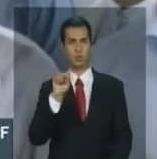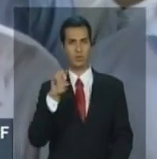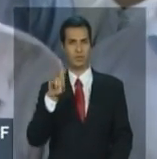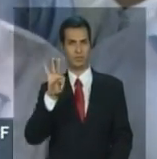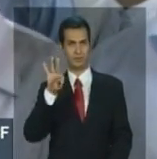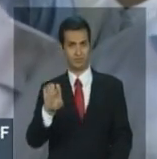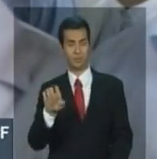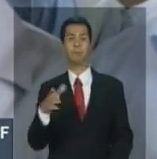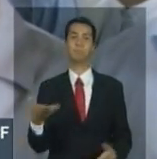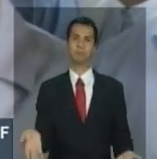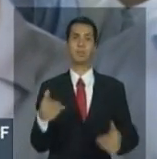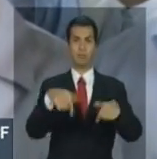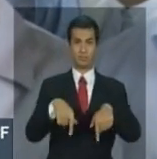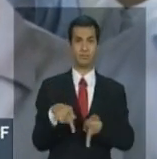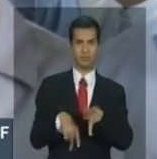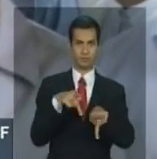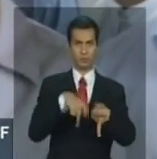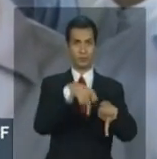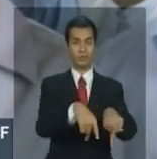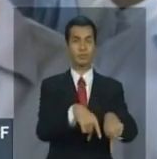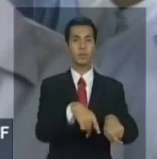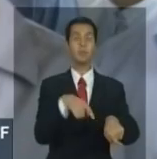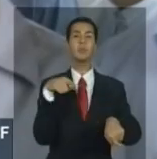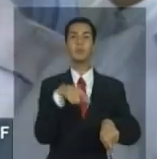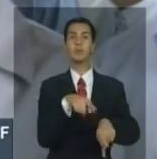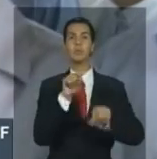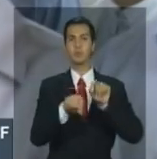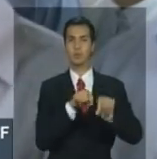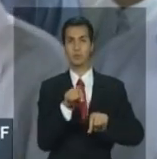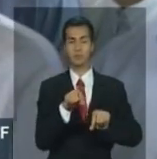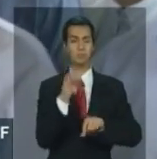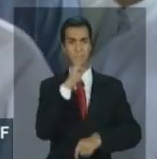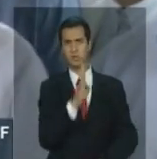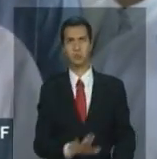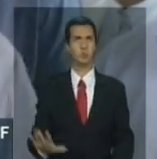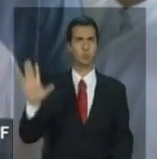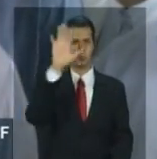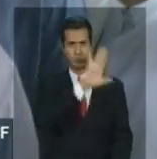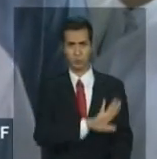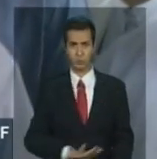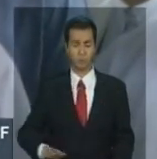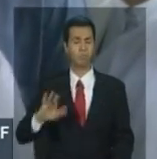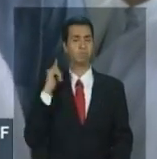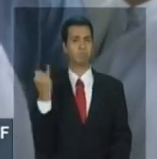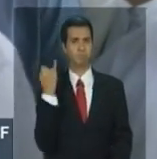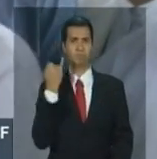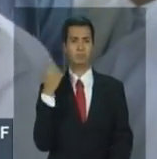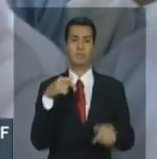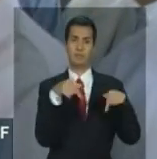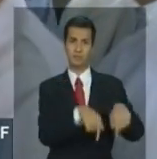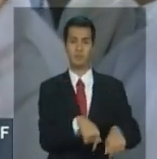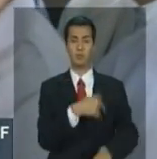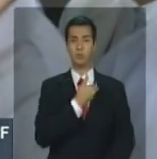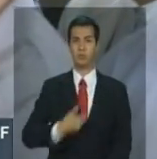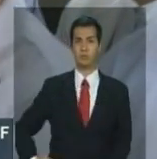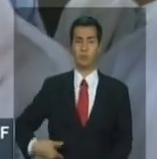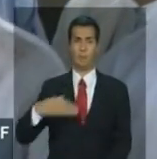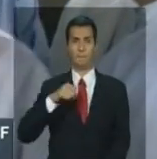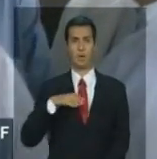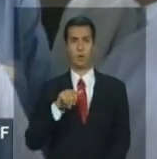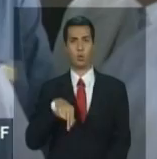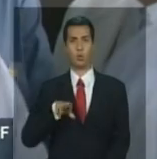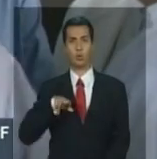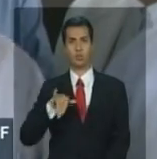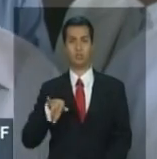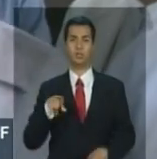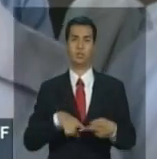para nós, no Brasil, não só aqui para o governador Marconi Perillo, nem apenas